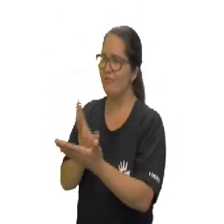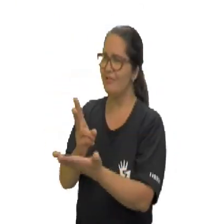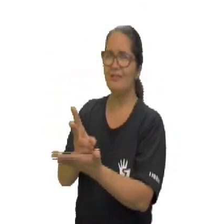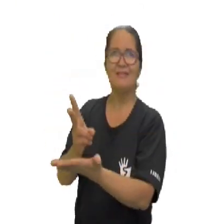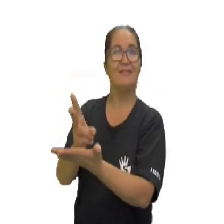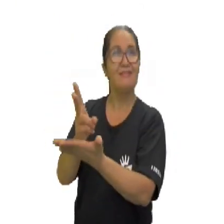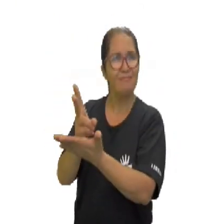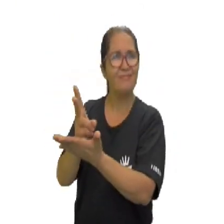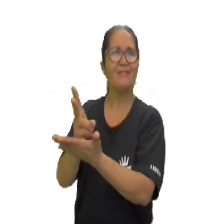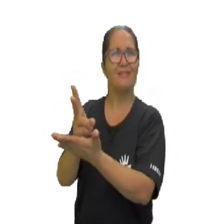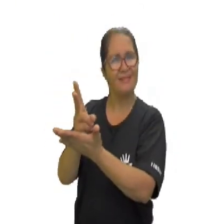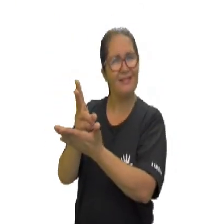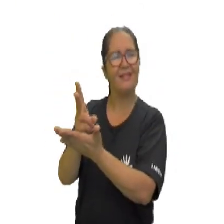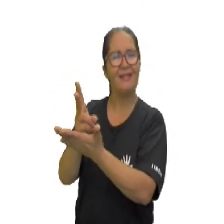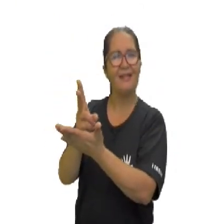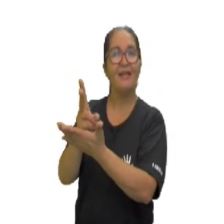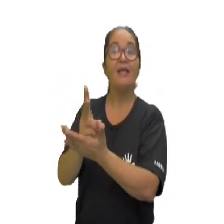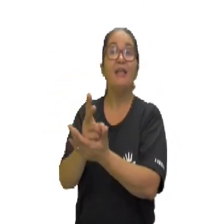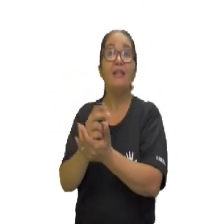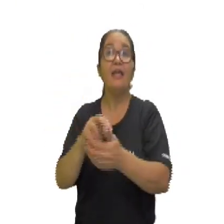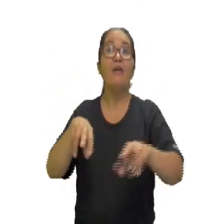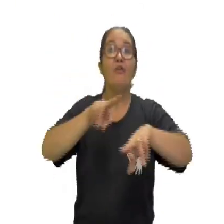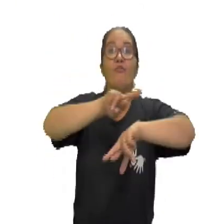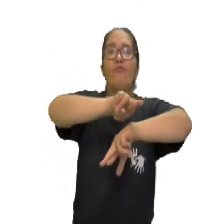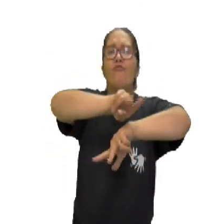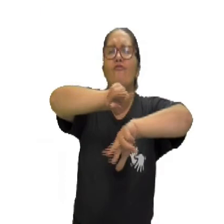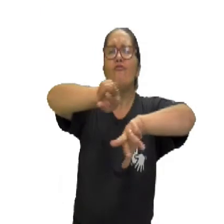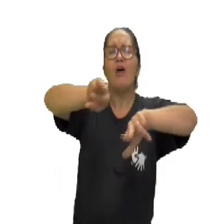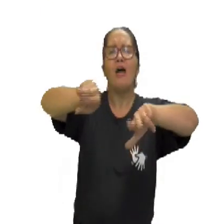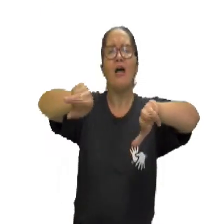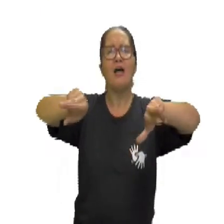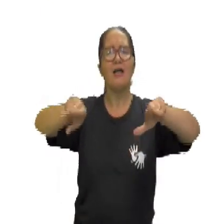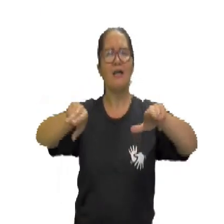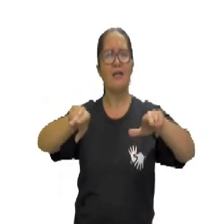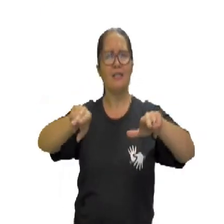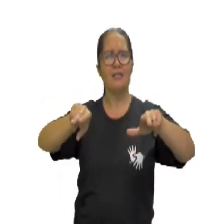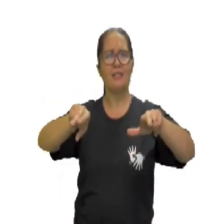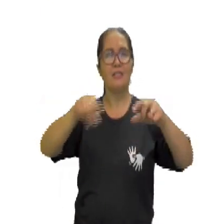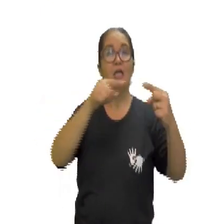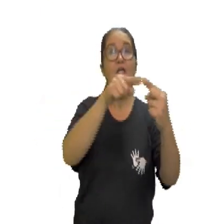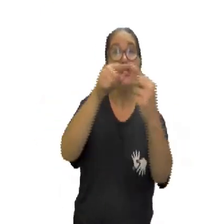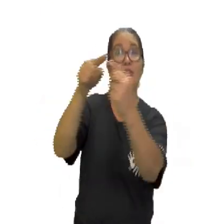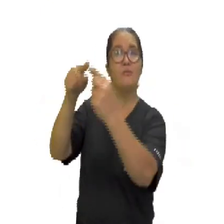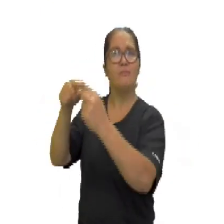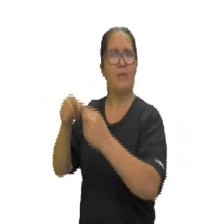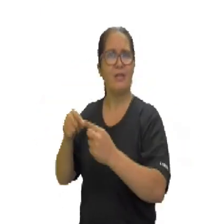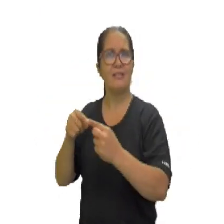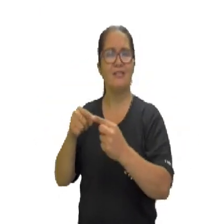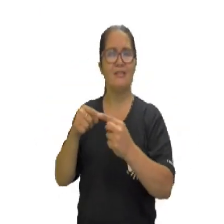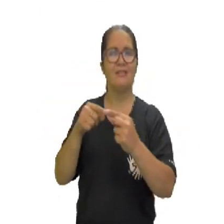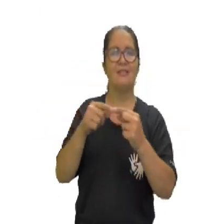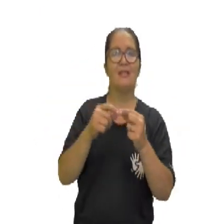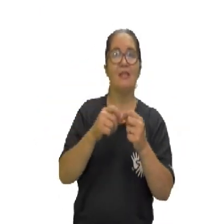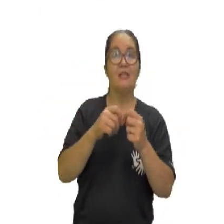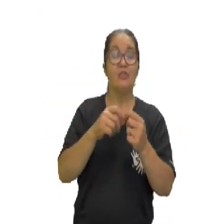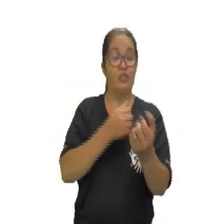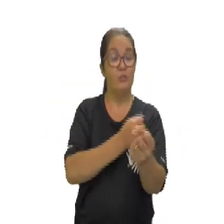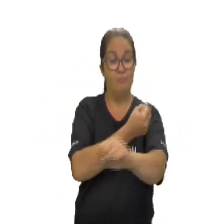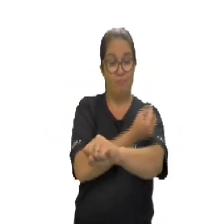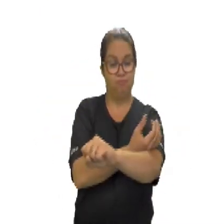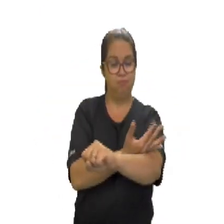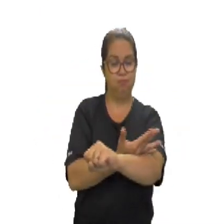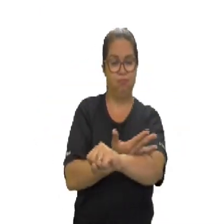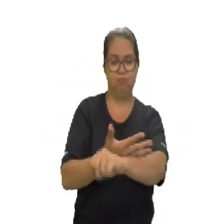formação vegetal bem definida. Porque como o Pantanal ele